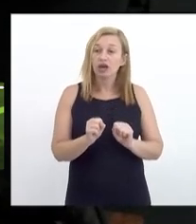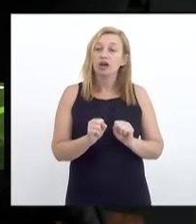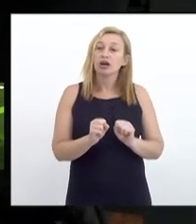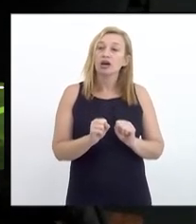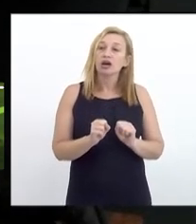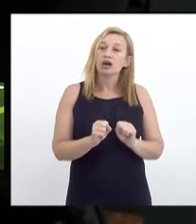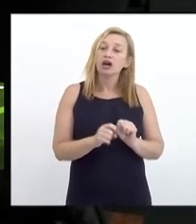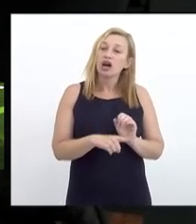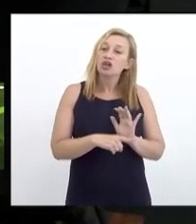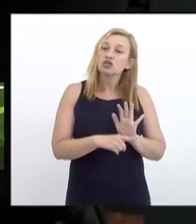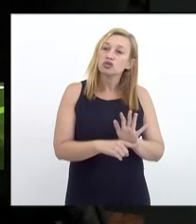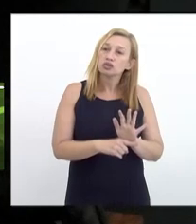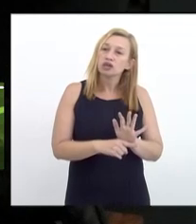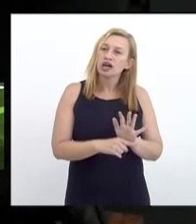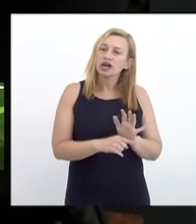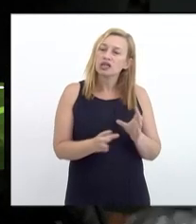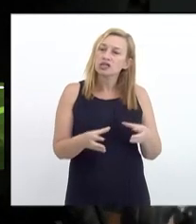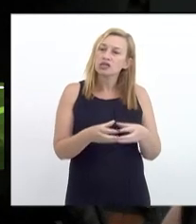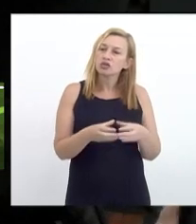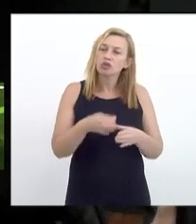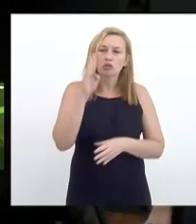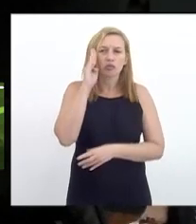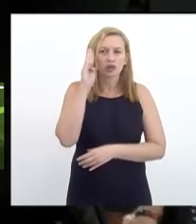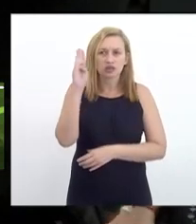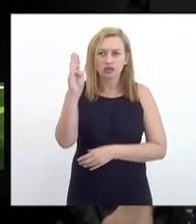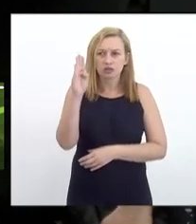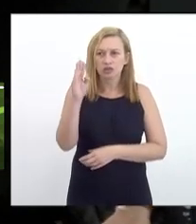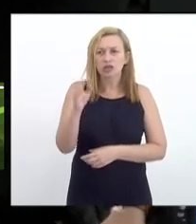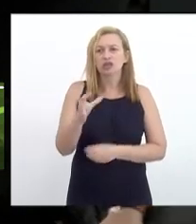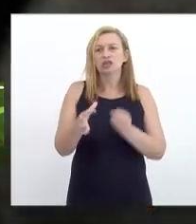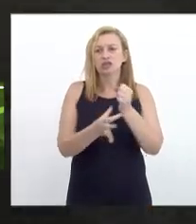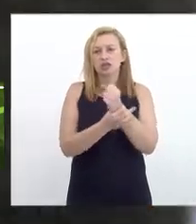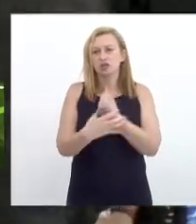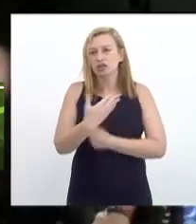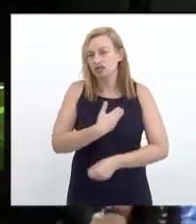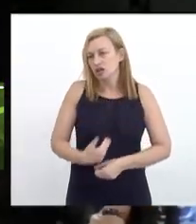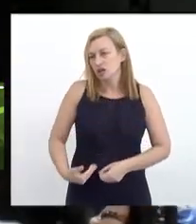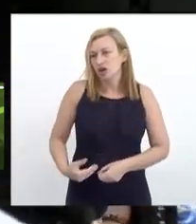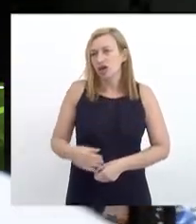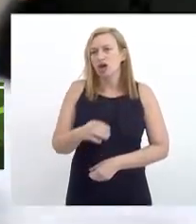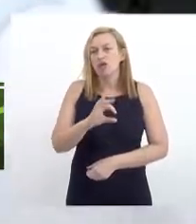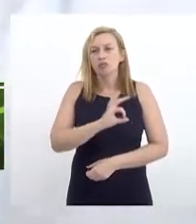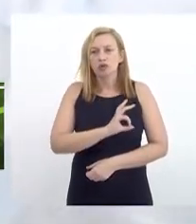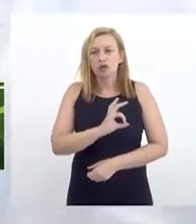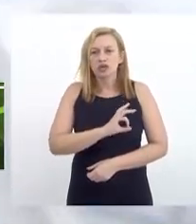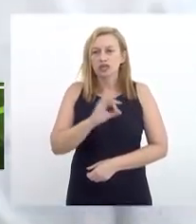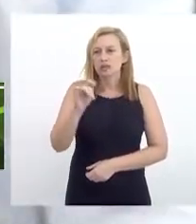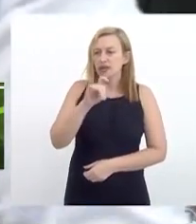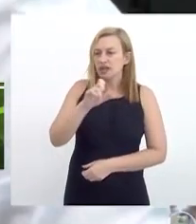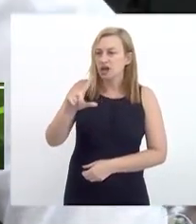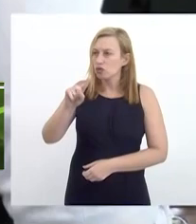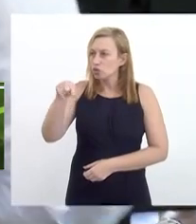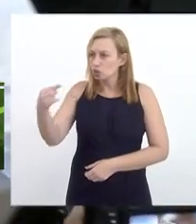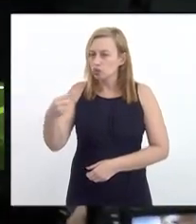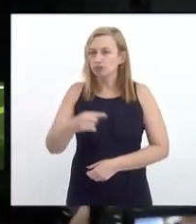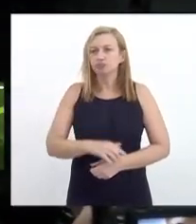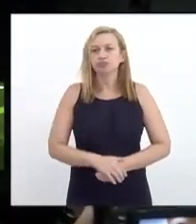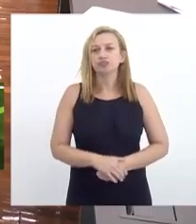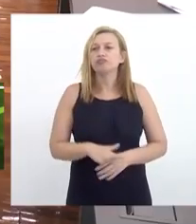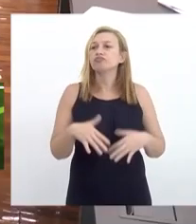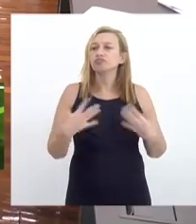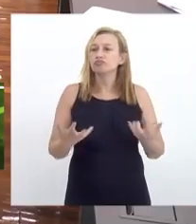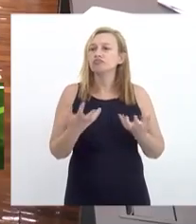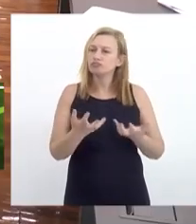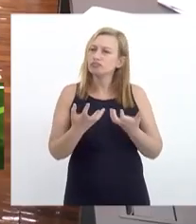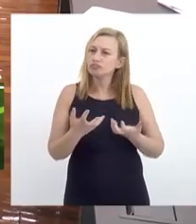Essa galera Principalmente Da segurança pública Polícia penal E as outras forças Então o que eu